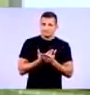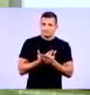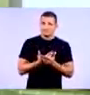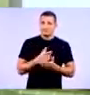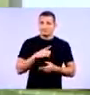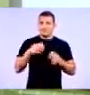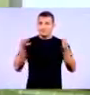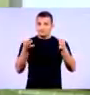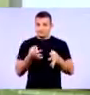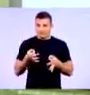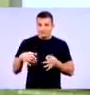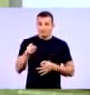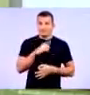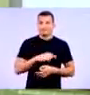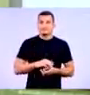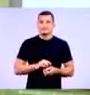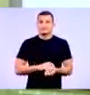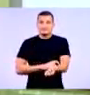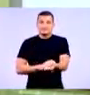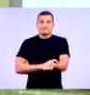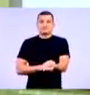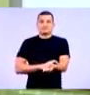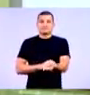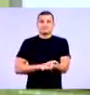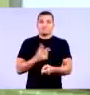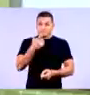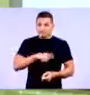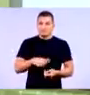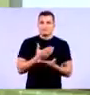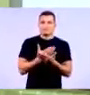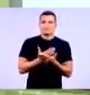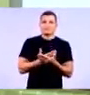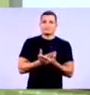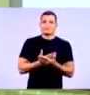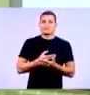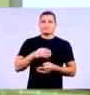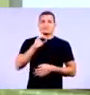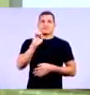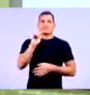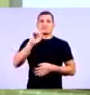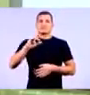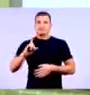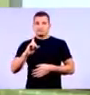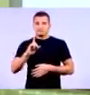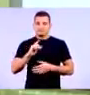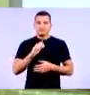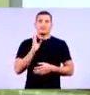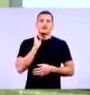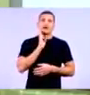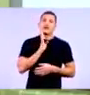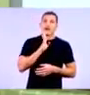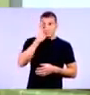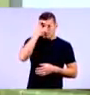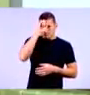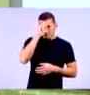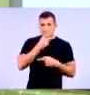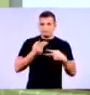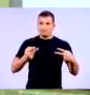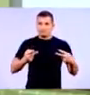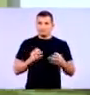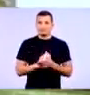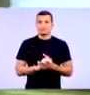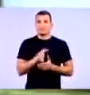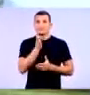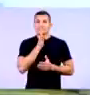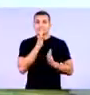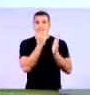estavam ansiosos por mais uma aula de ambientação, porque nessa aula a gente aprende tanta coisa legal, fala a verdade. Então vamos conhecer a nossa agenda do